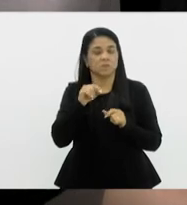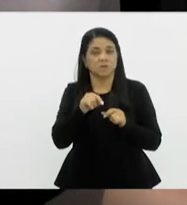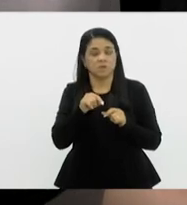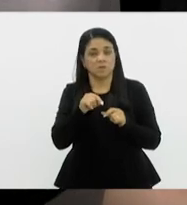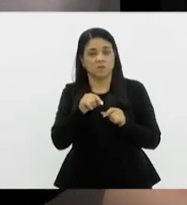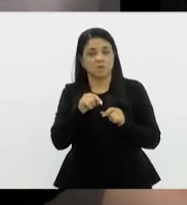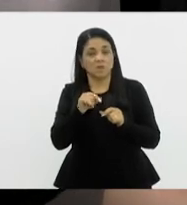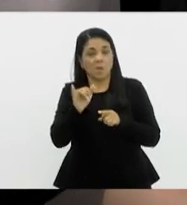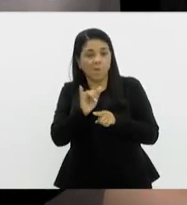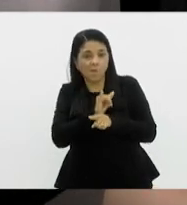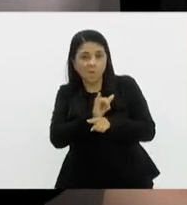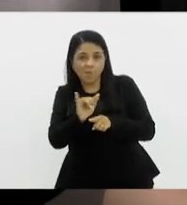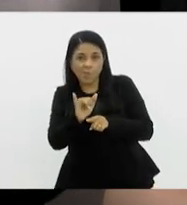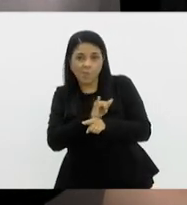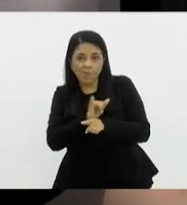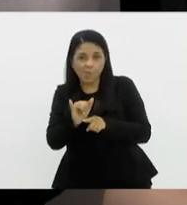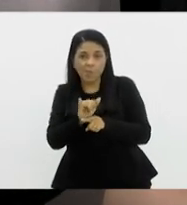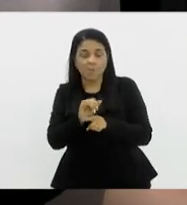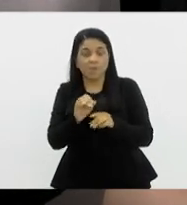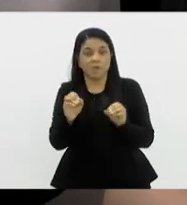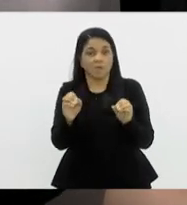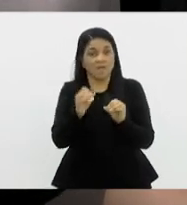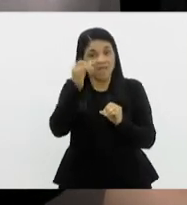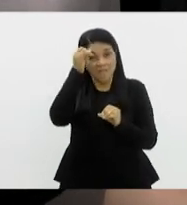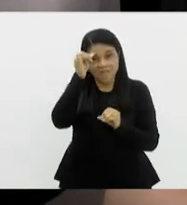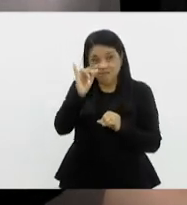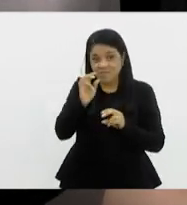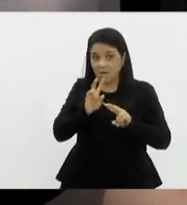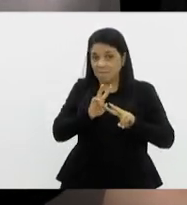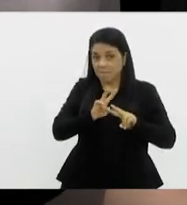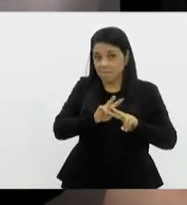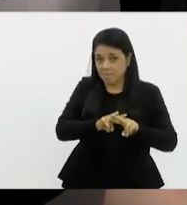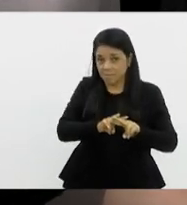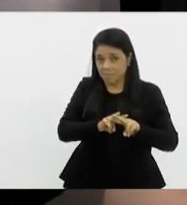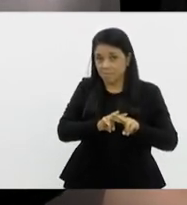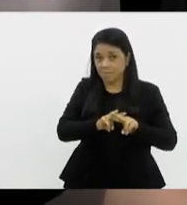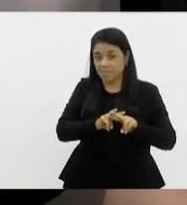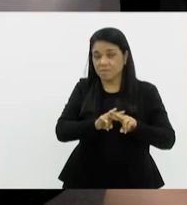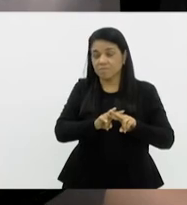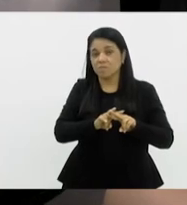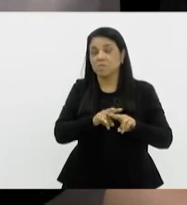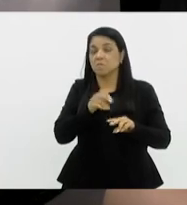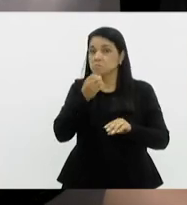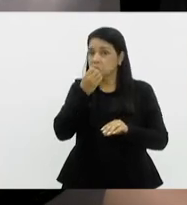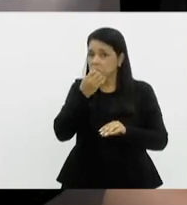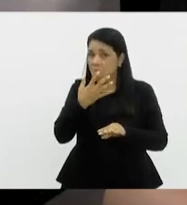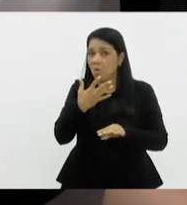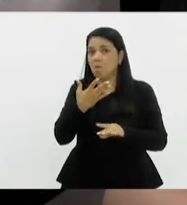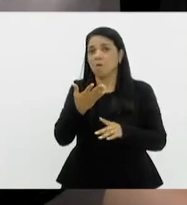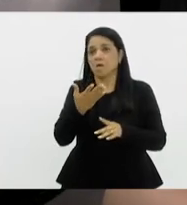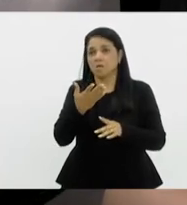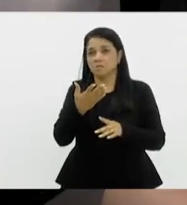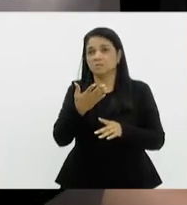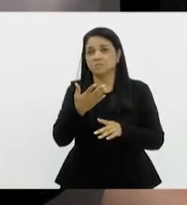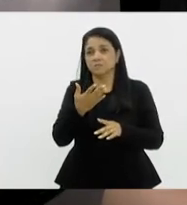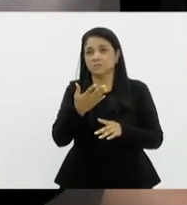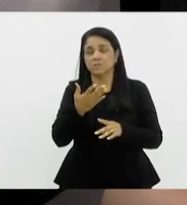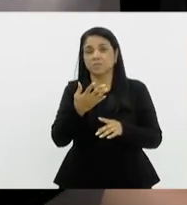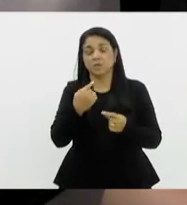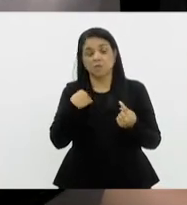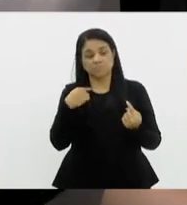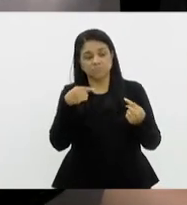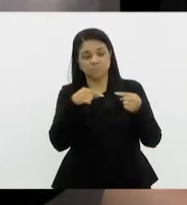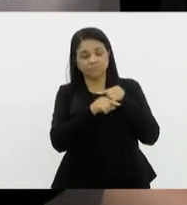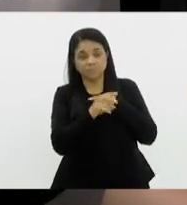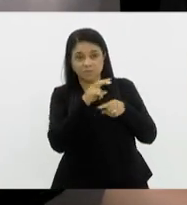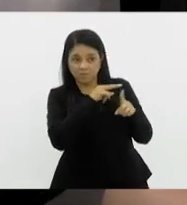enquanto alternativa para não encarcerar é uma alternativa muito boa. E se me permite uma parte, vai até na contramão do ponto de vista